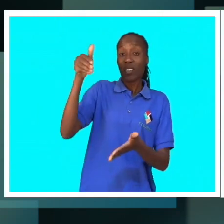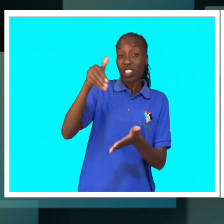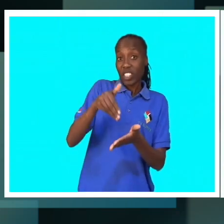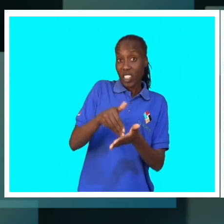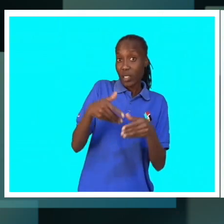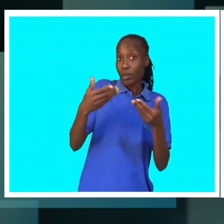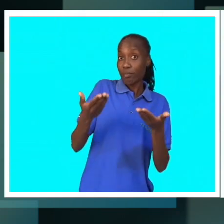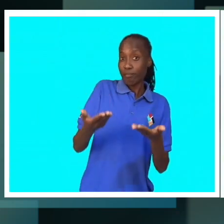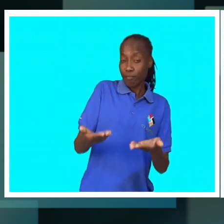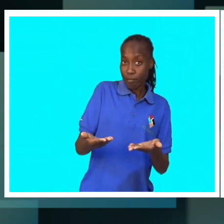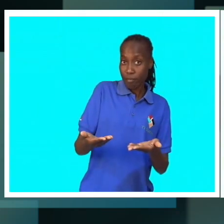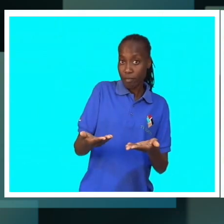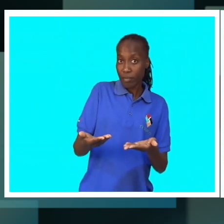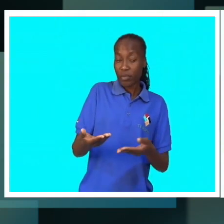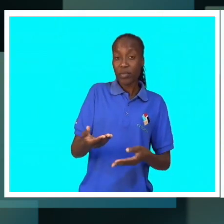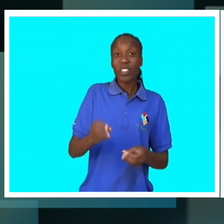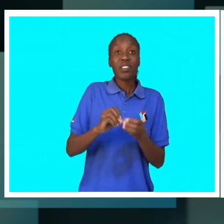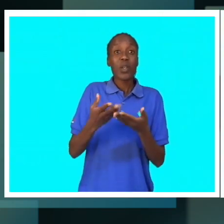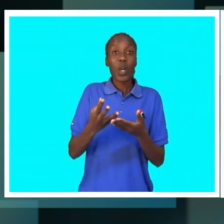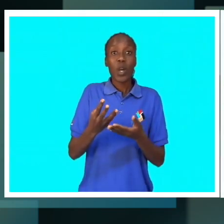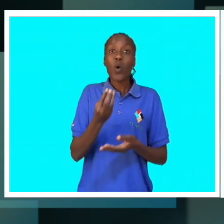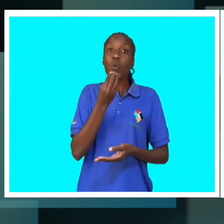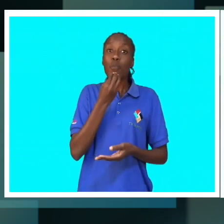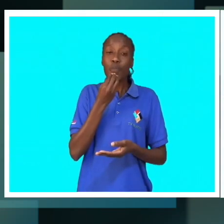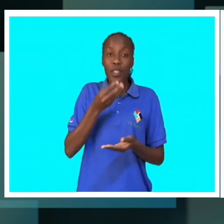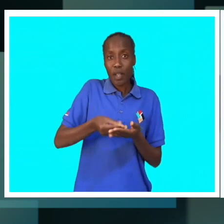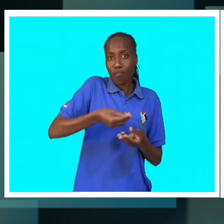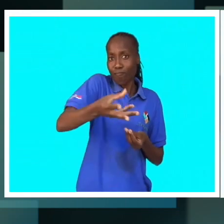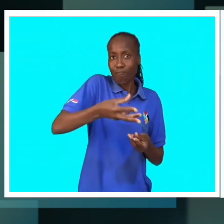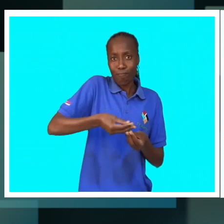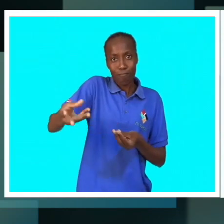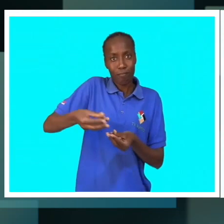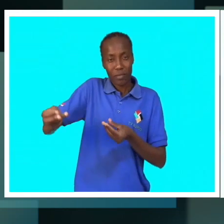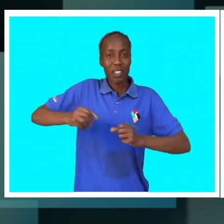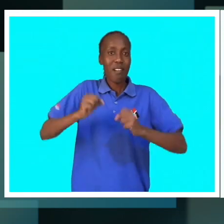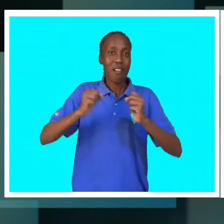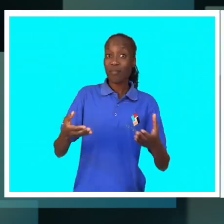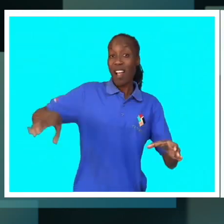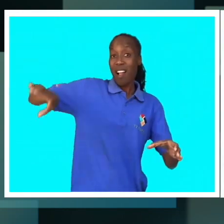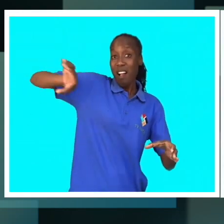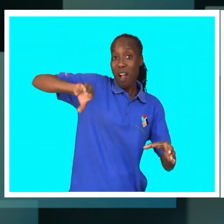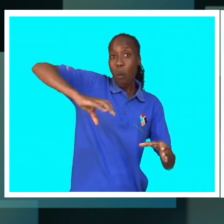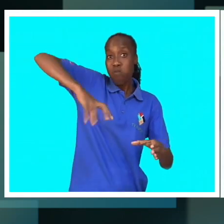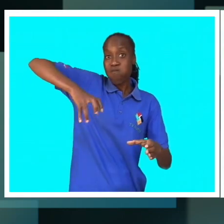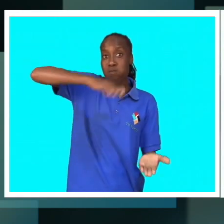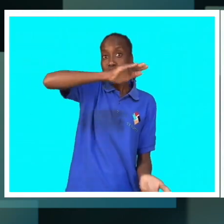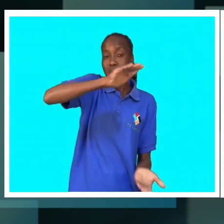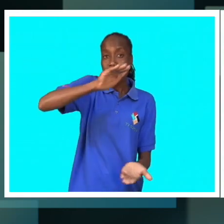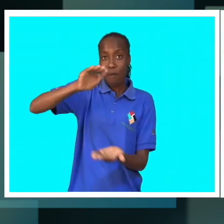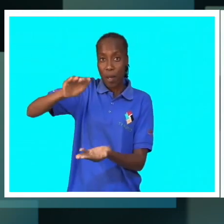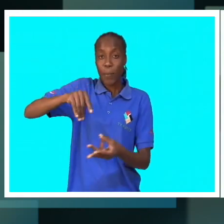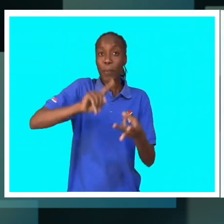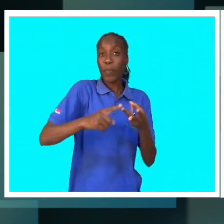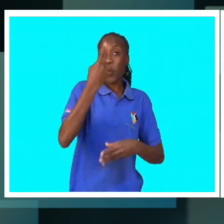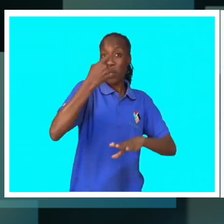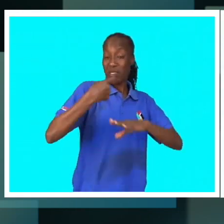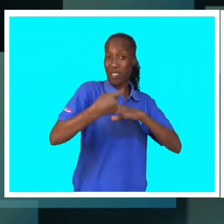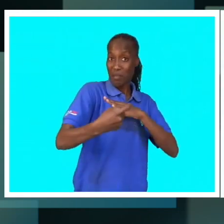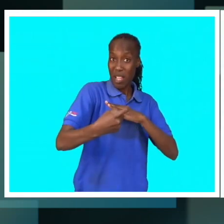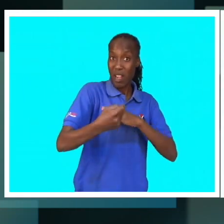chego, venho dar comida às galinhas. Encho água nos bebedores.